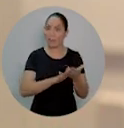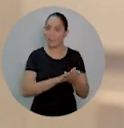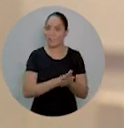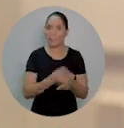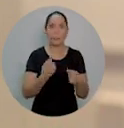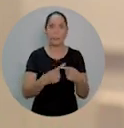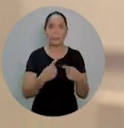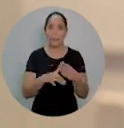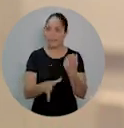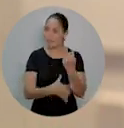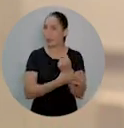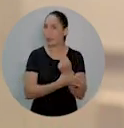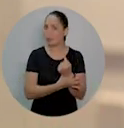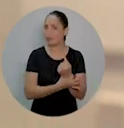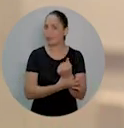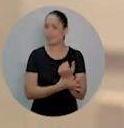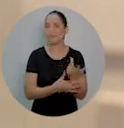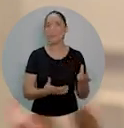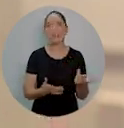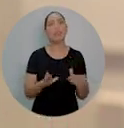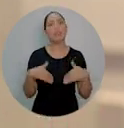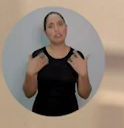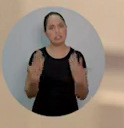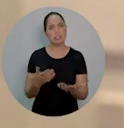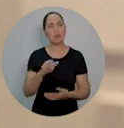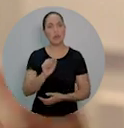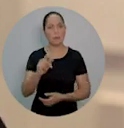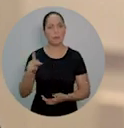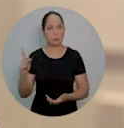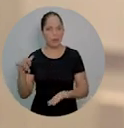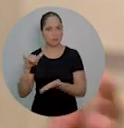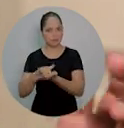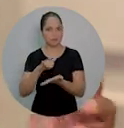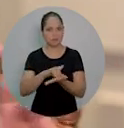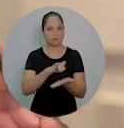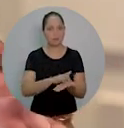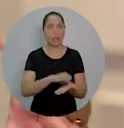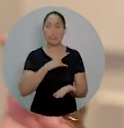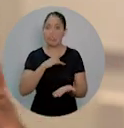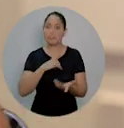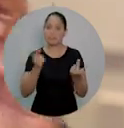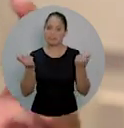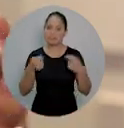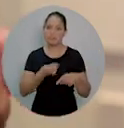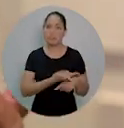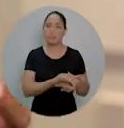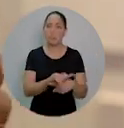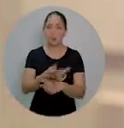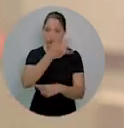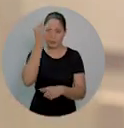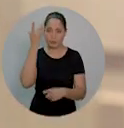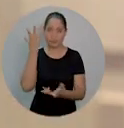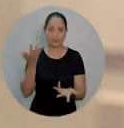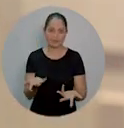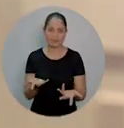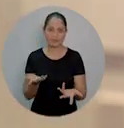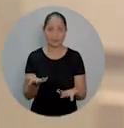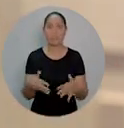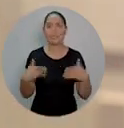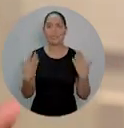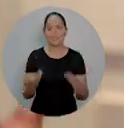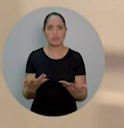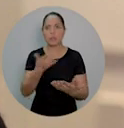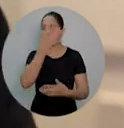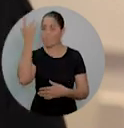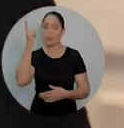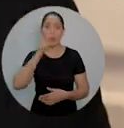que acaba, porque tem oferta para tanto, e tem demanda, tem oferta e tem procura, acaba que as pessoas se encontram, e nesse mercado as